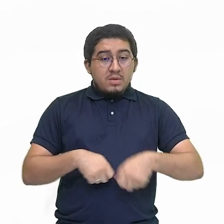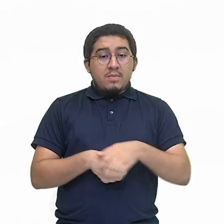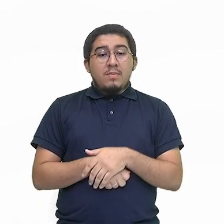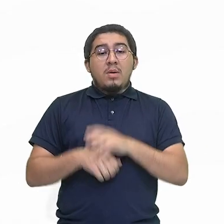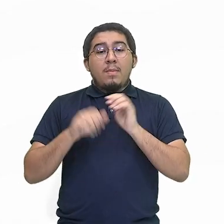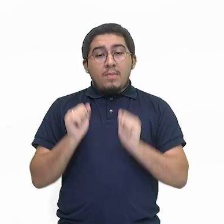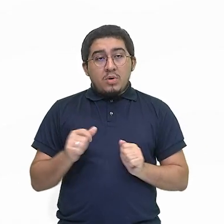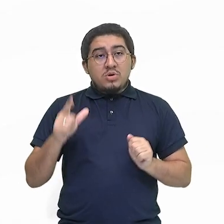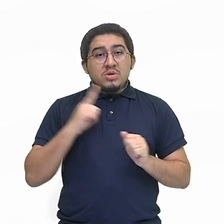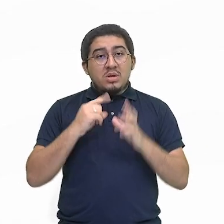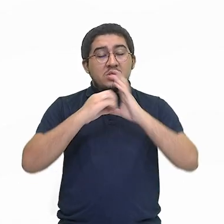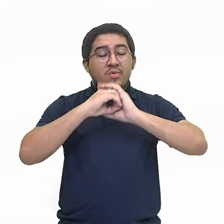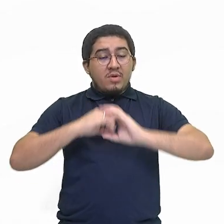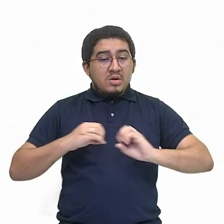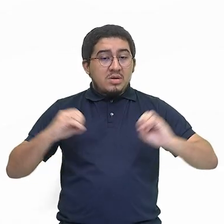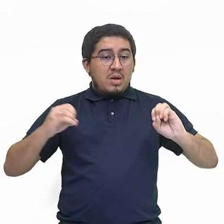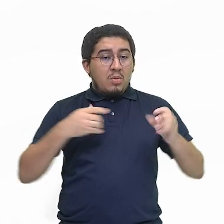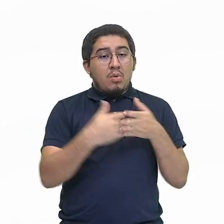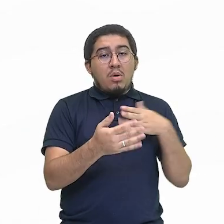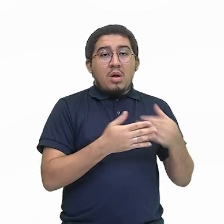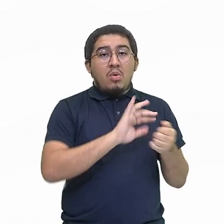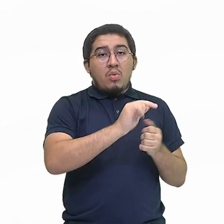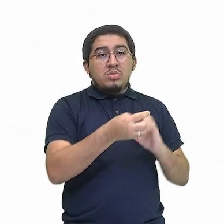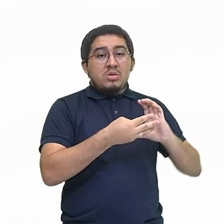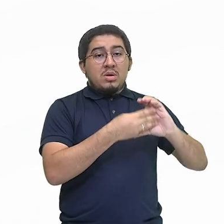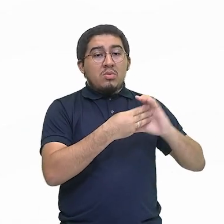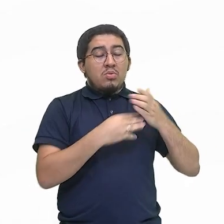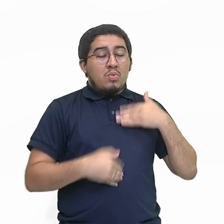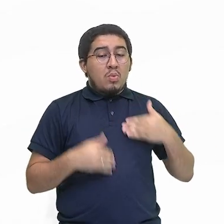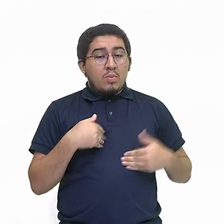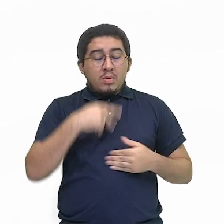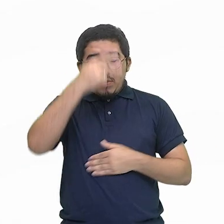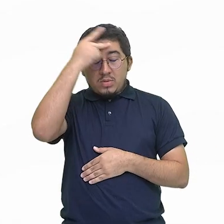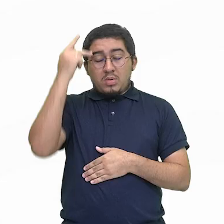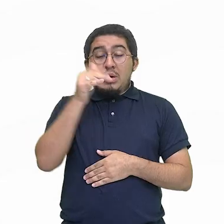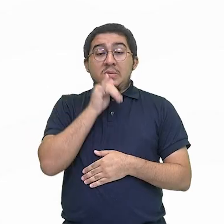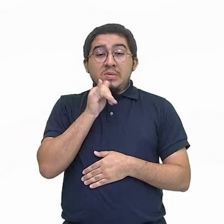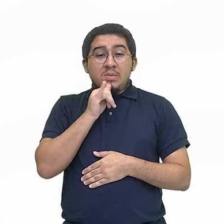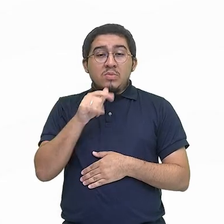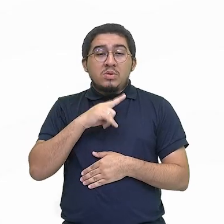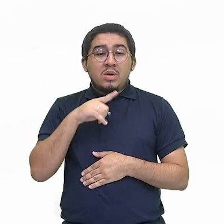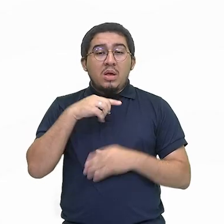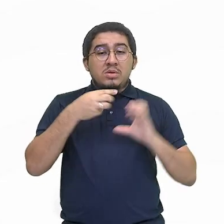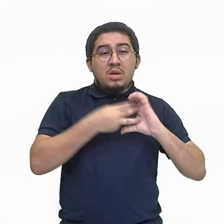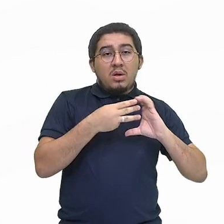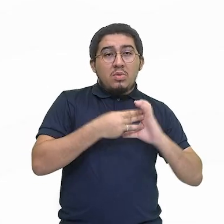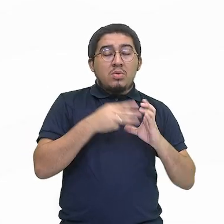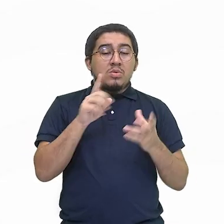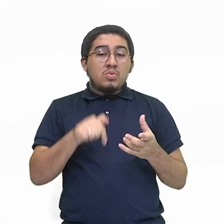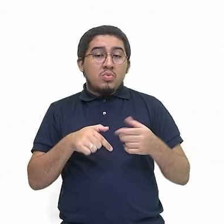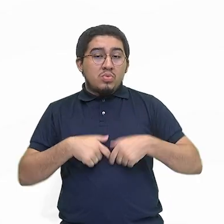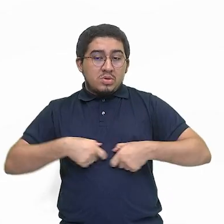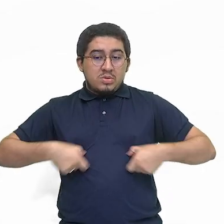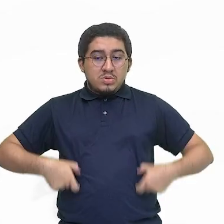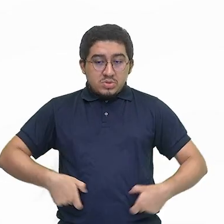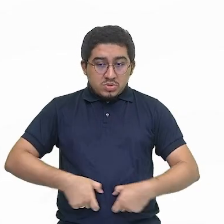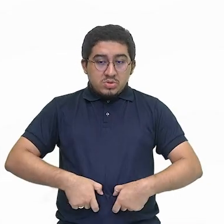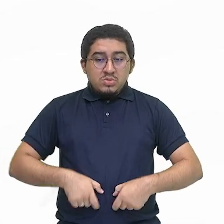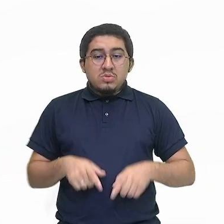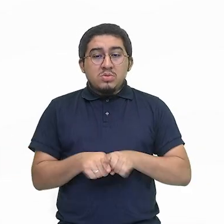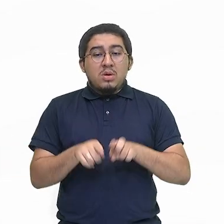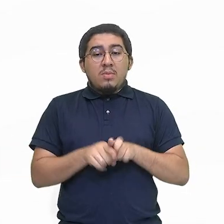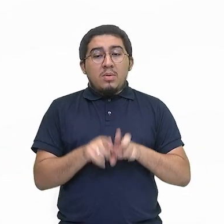se diferenciar em qualquer célula do corpo daquele indivíduo. Há exemplo de células do intestino, como podem observar, bem